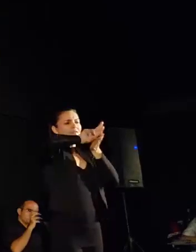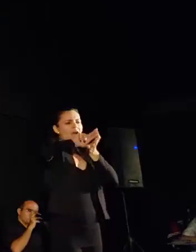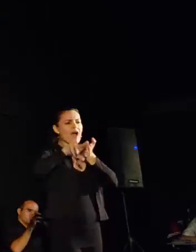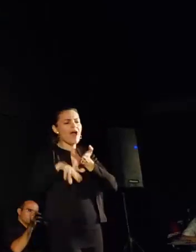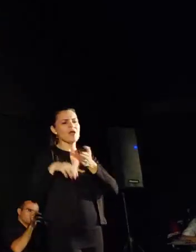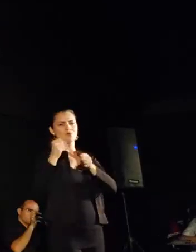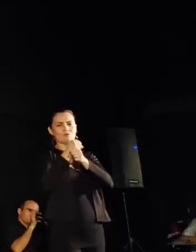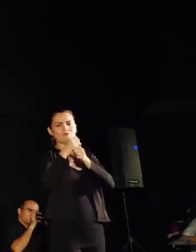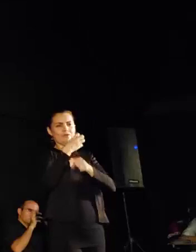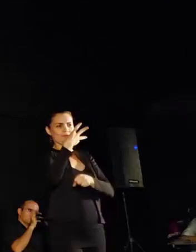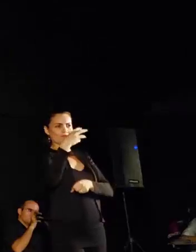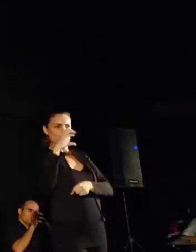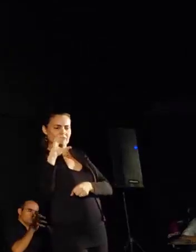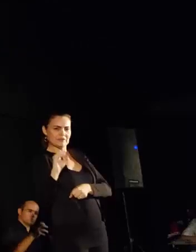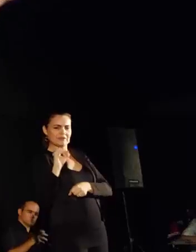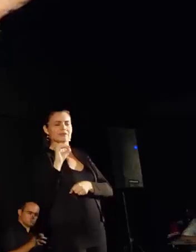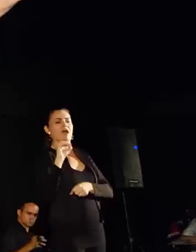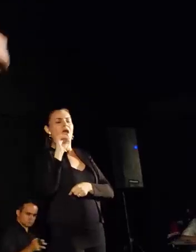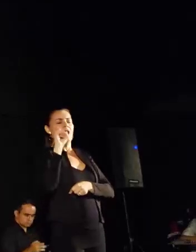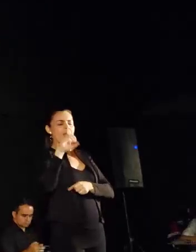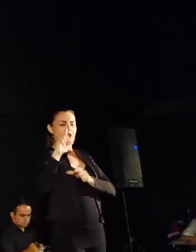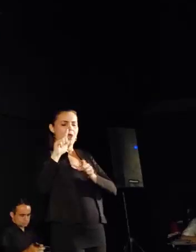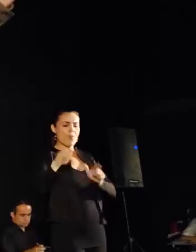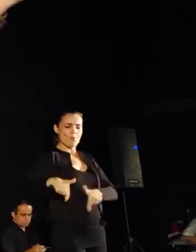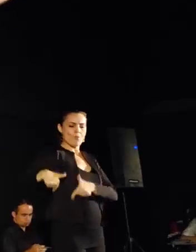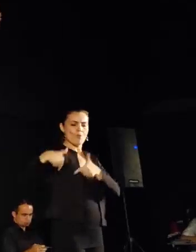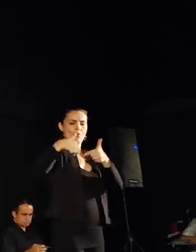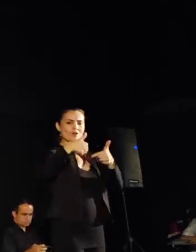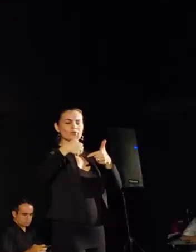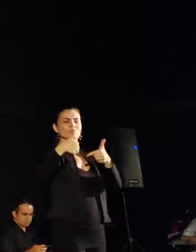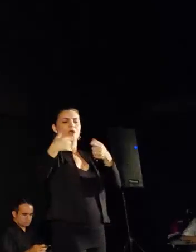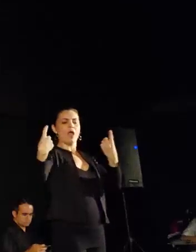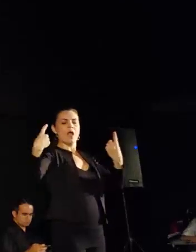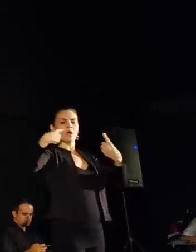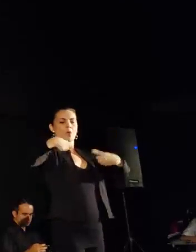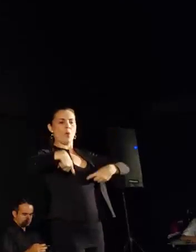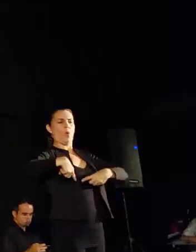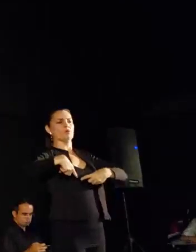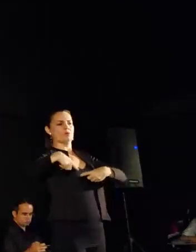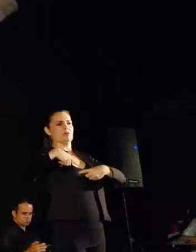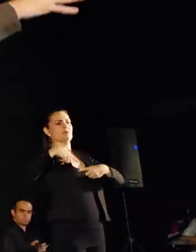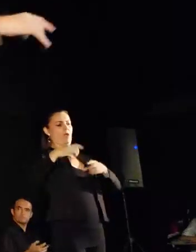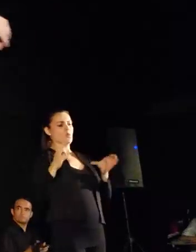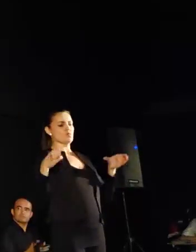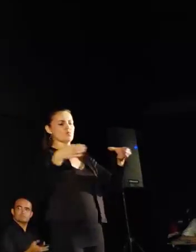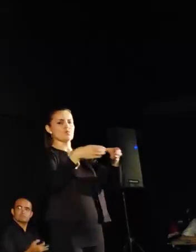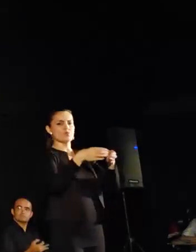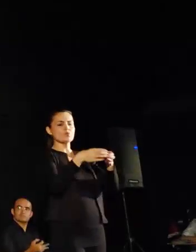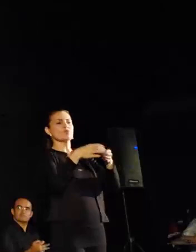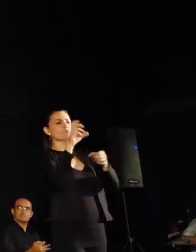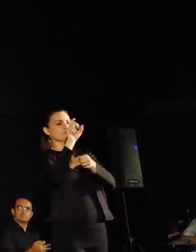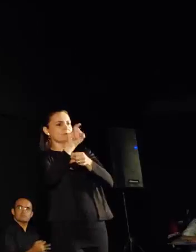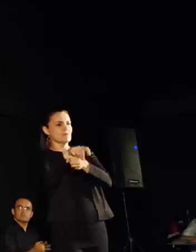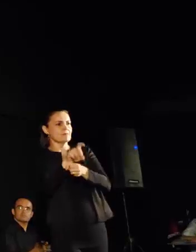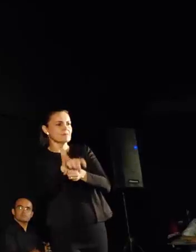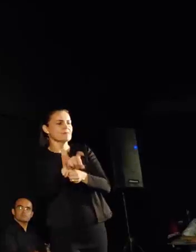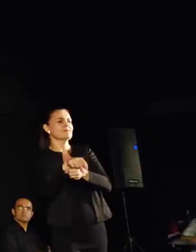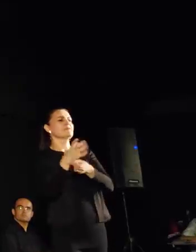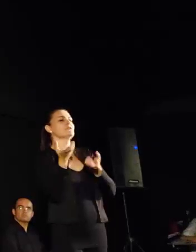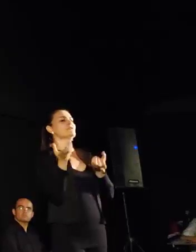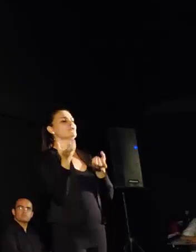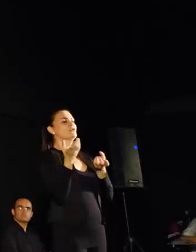anos 30, era uma luta contra os totalitarismos, né? Ou seja, o nazista, o comunista e por aí